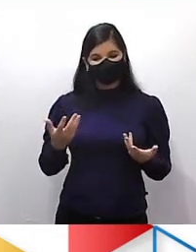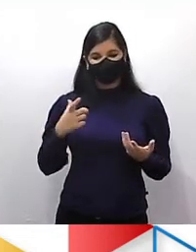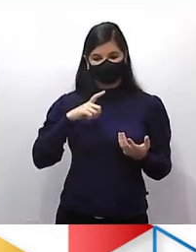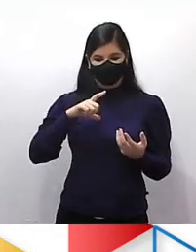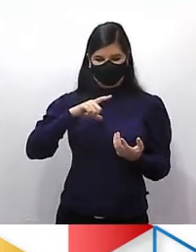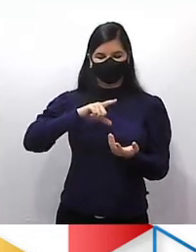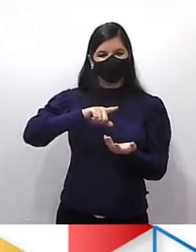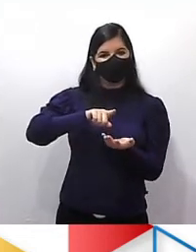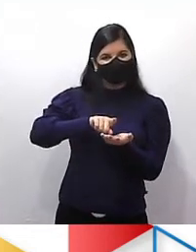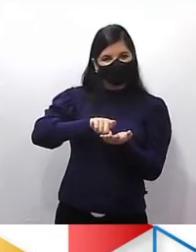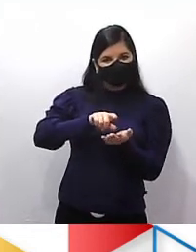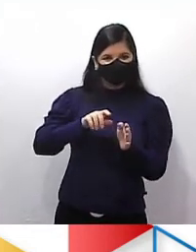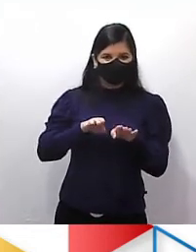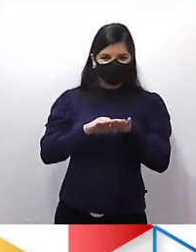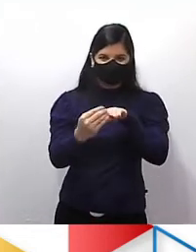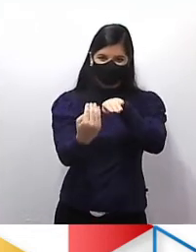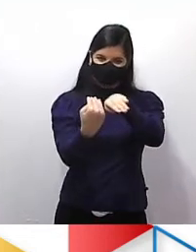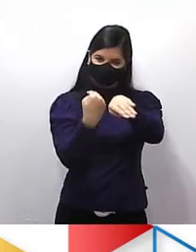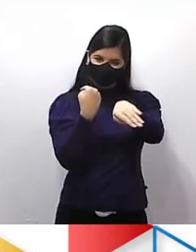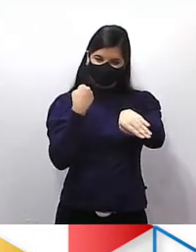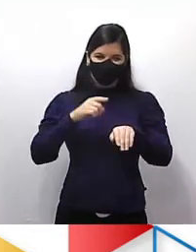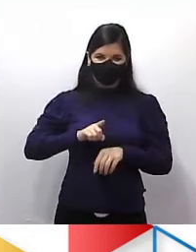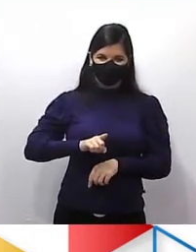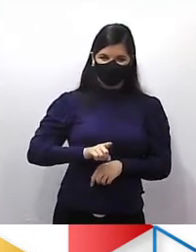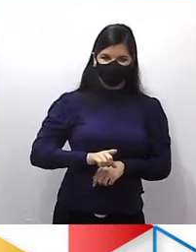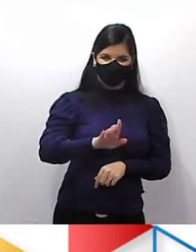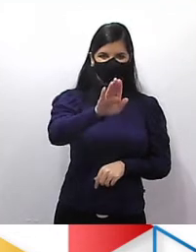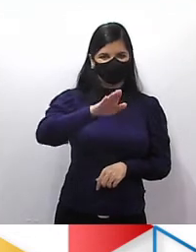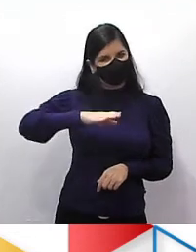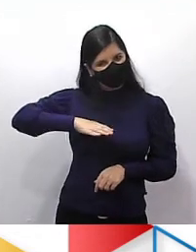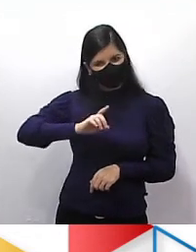está apontando para frente já para a gente começar a